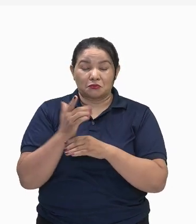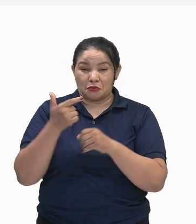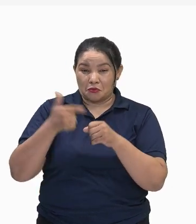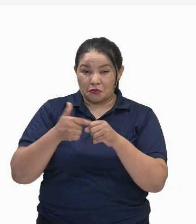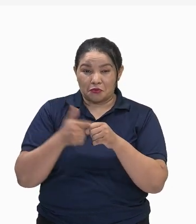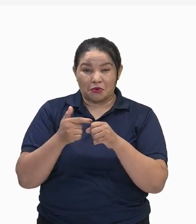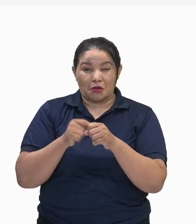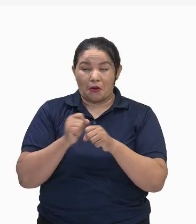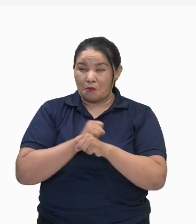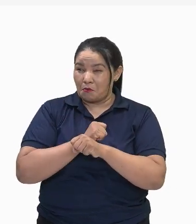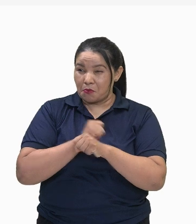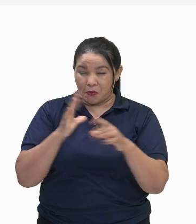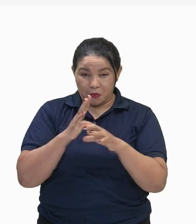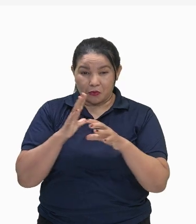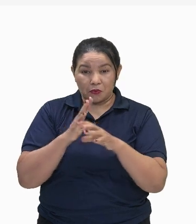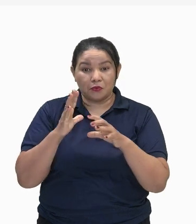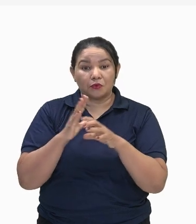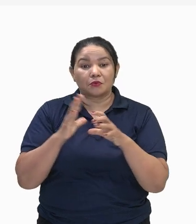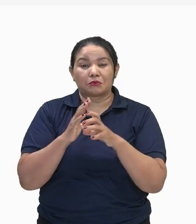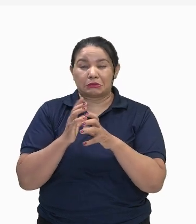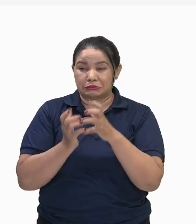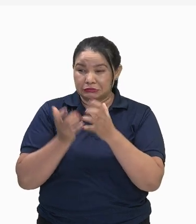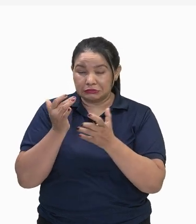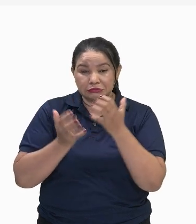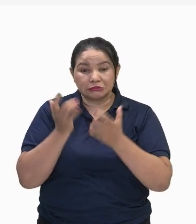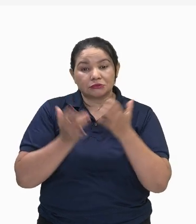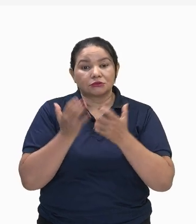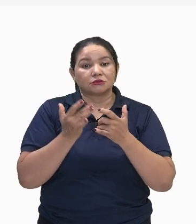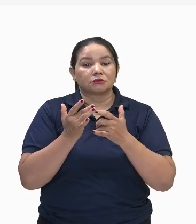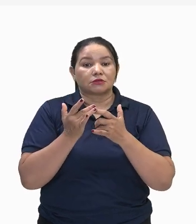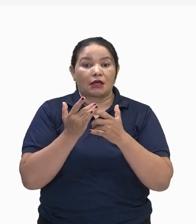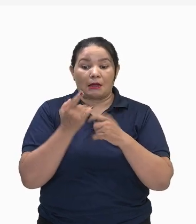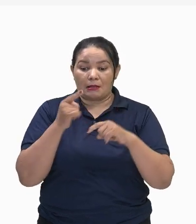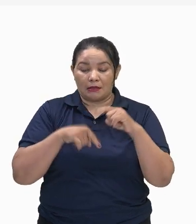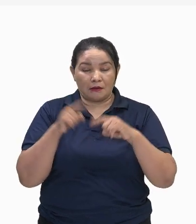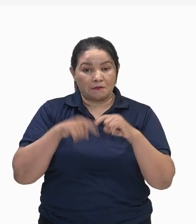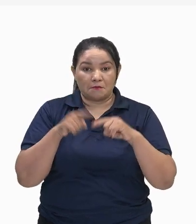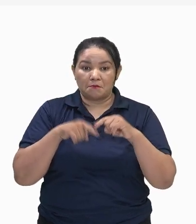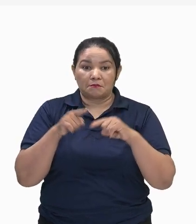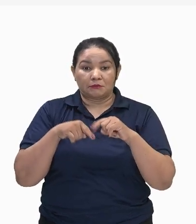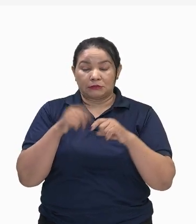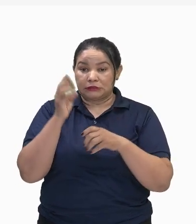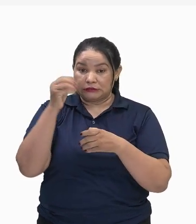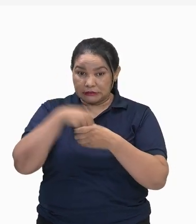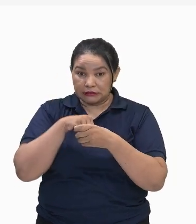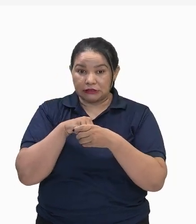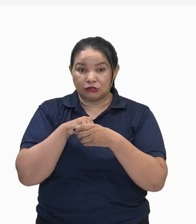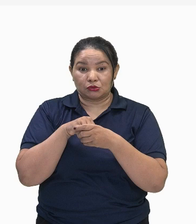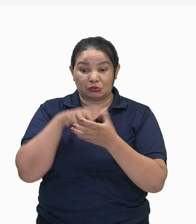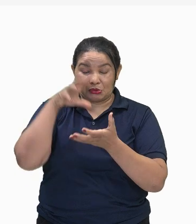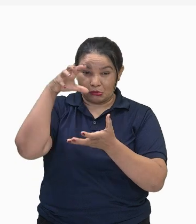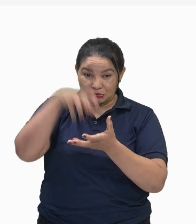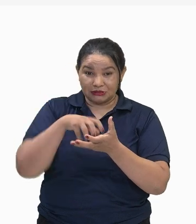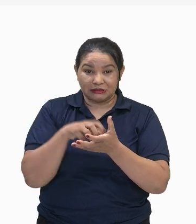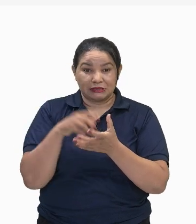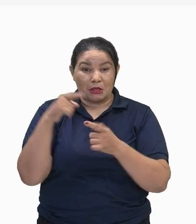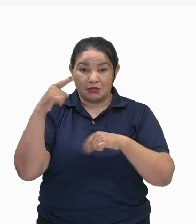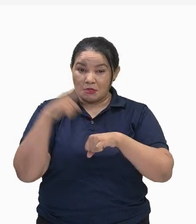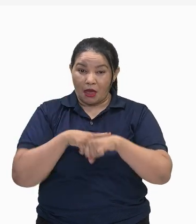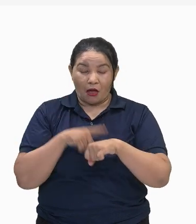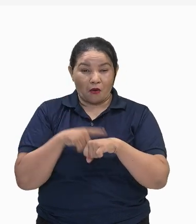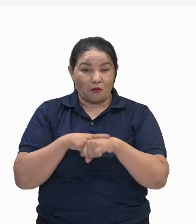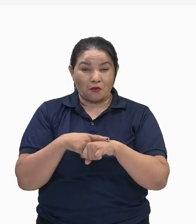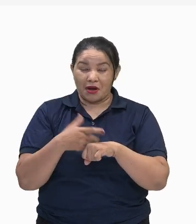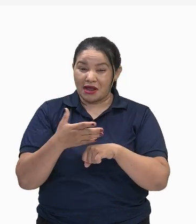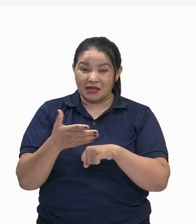de vapor e um incêndio. Então, os elementos que estavam ali presentes naquela usina, eles